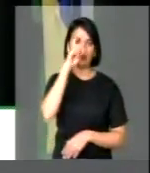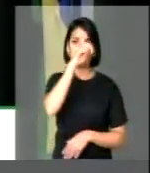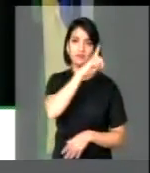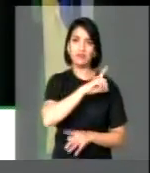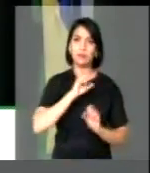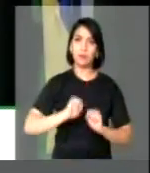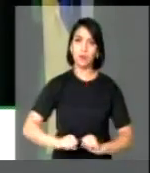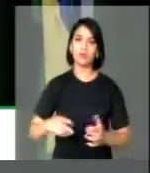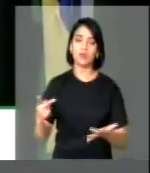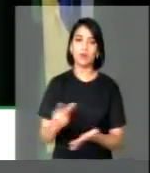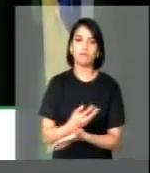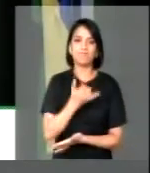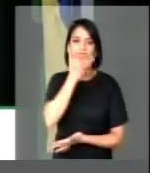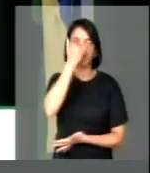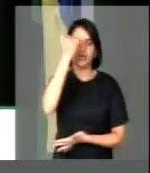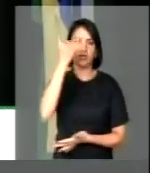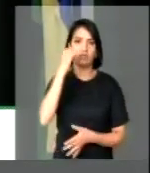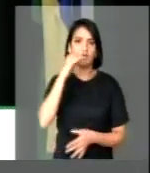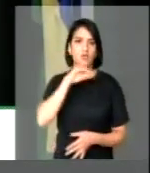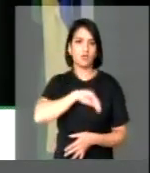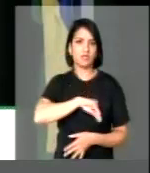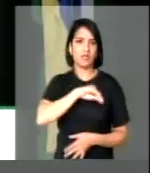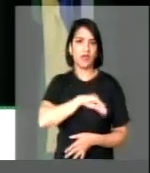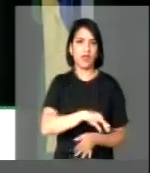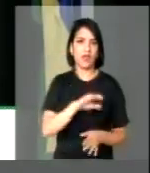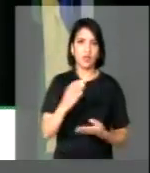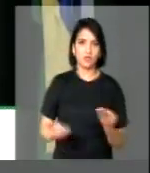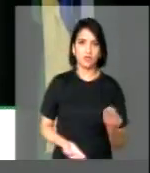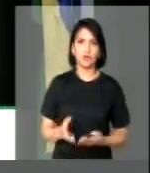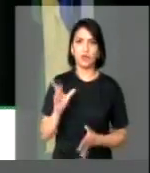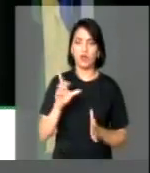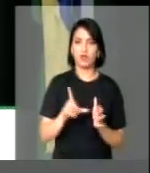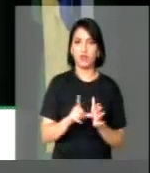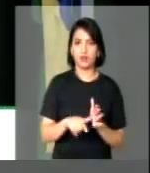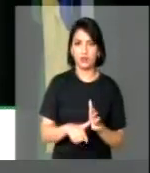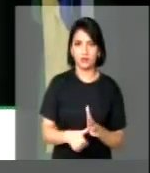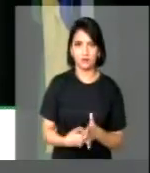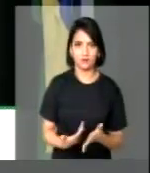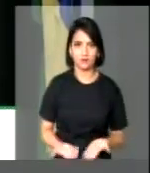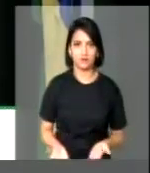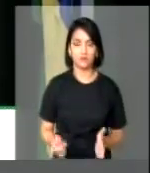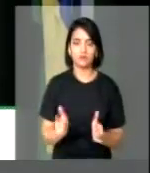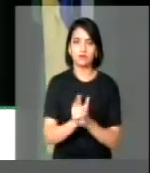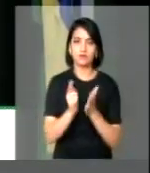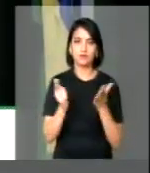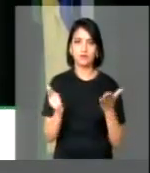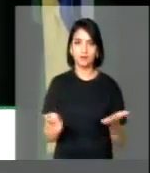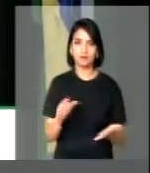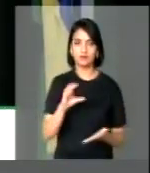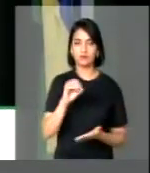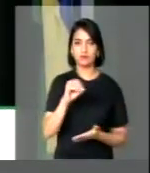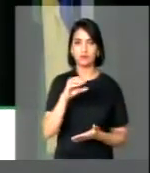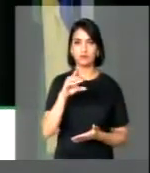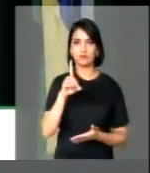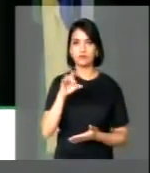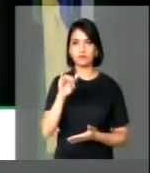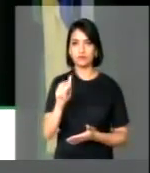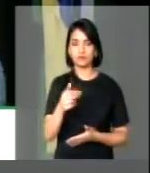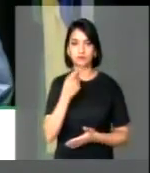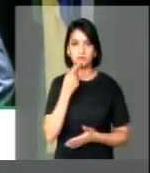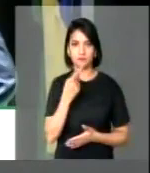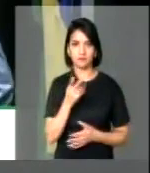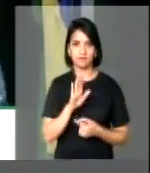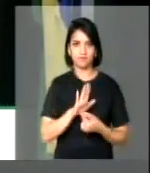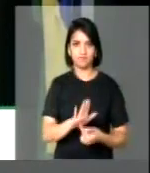atrasar salários dos servidores, como diz o jornal Dia em sua principal matéria das páginas nessa